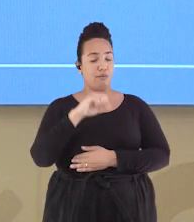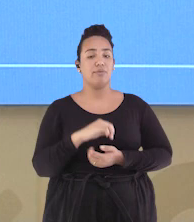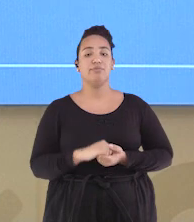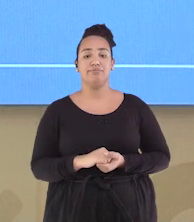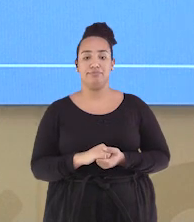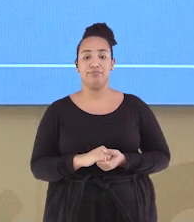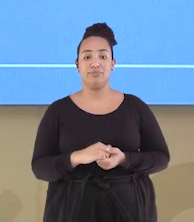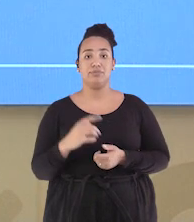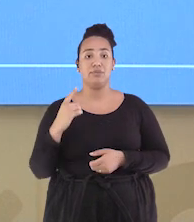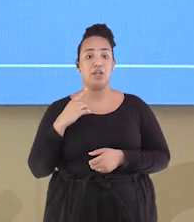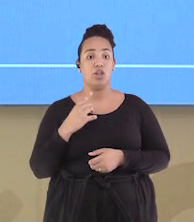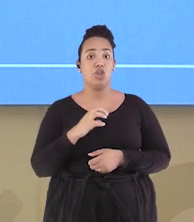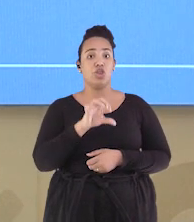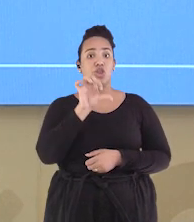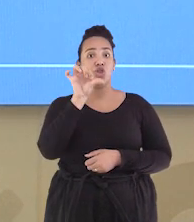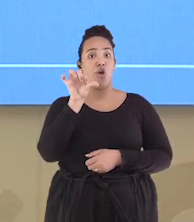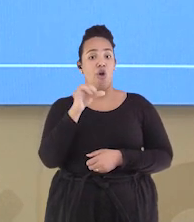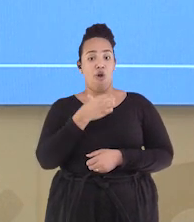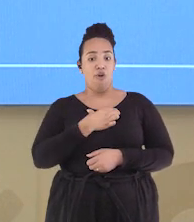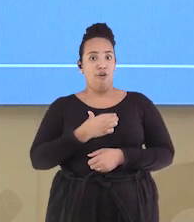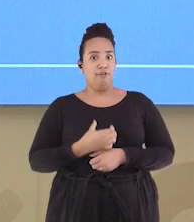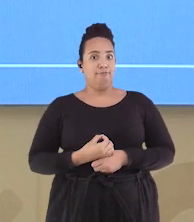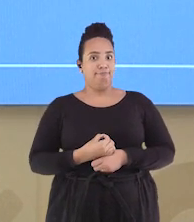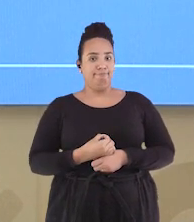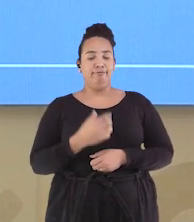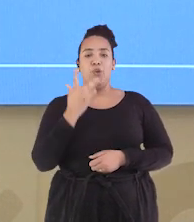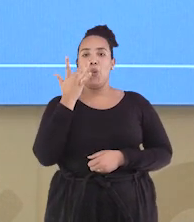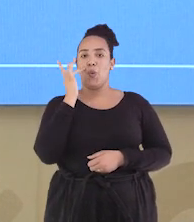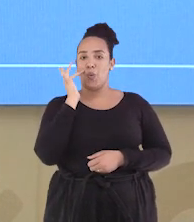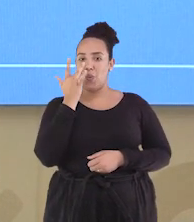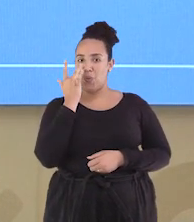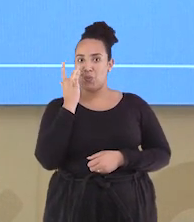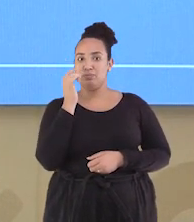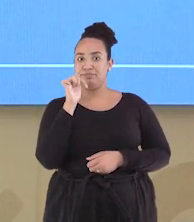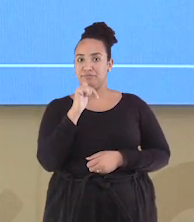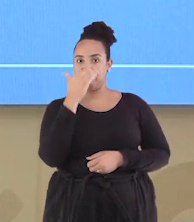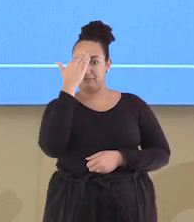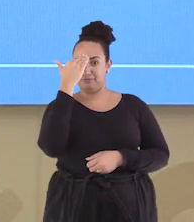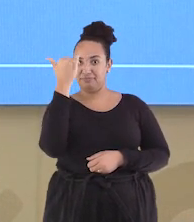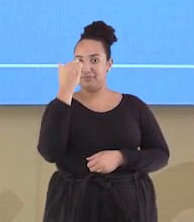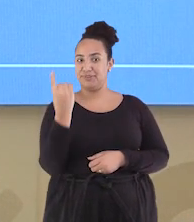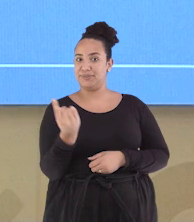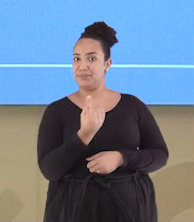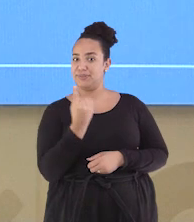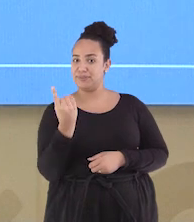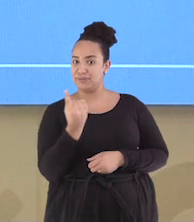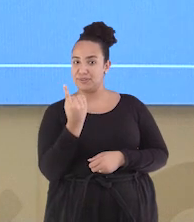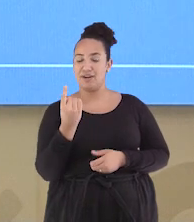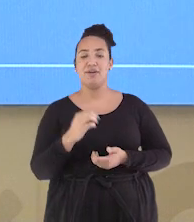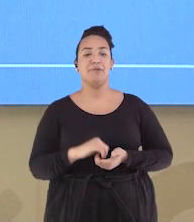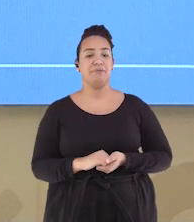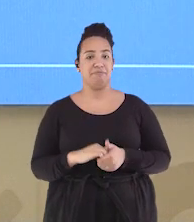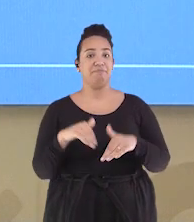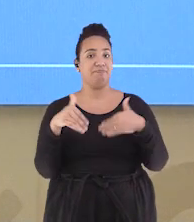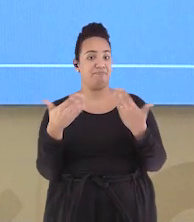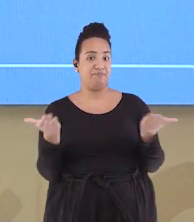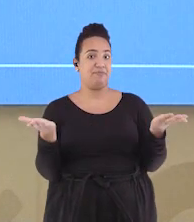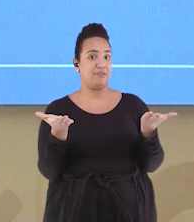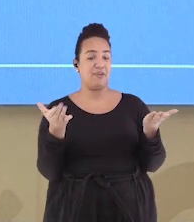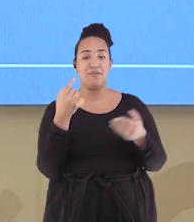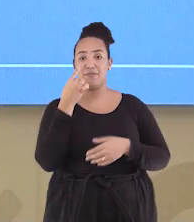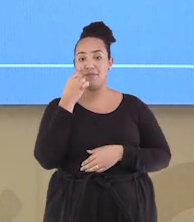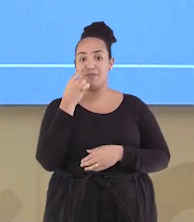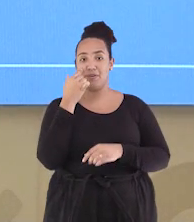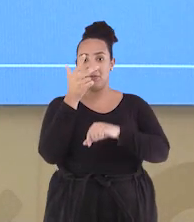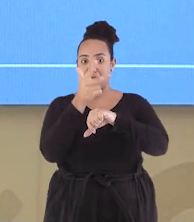campeonatos mundiais e o aparelho solo era o que ela mais se destacava. Vamos nos agraciar com um